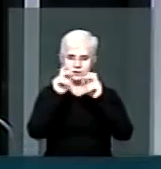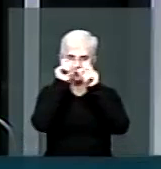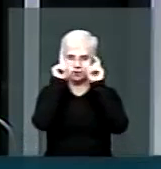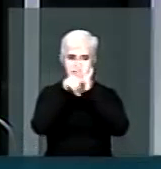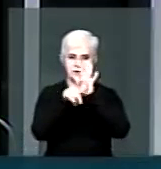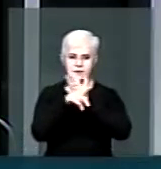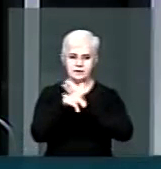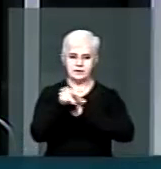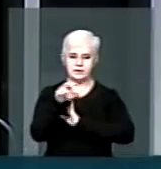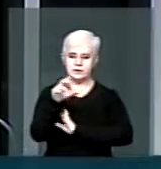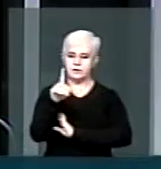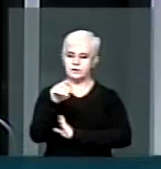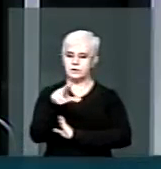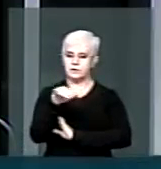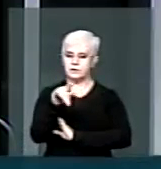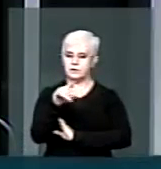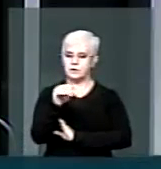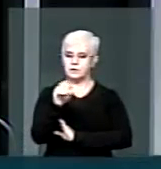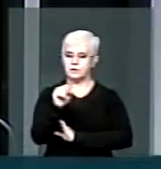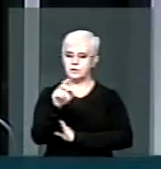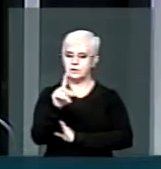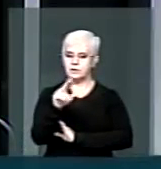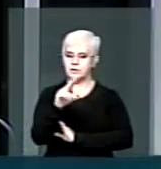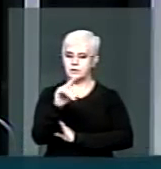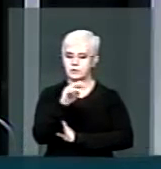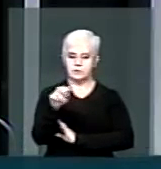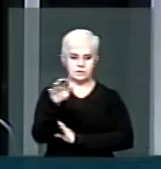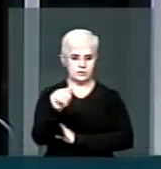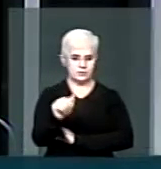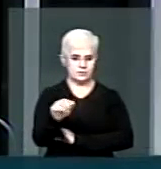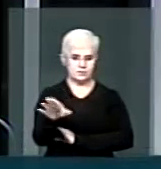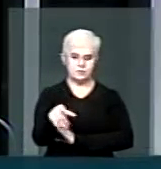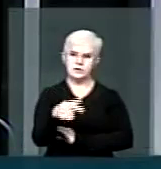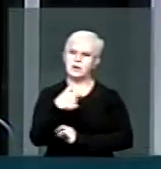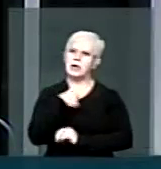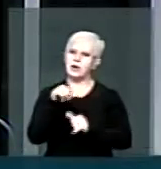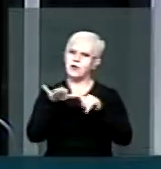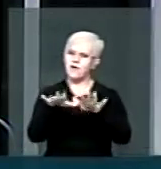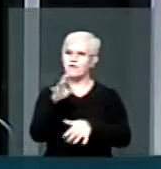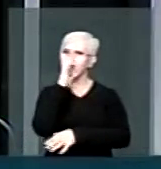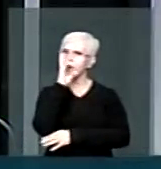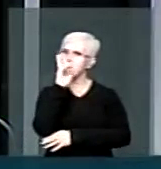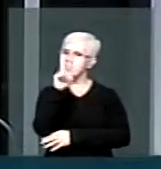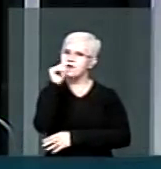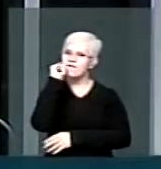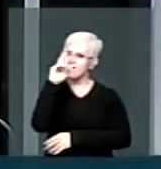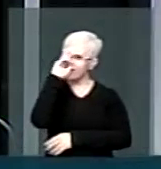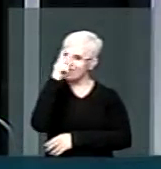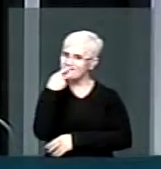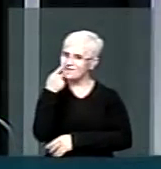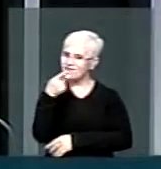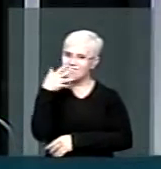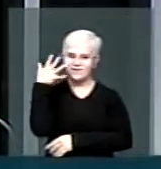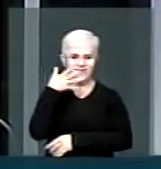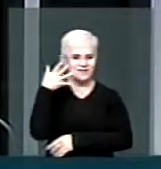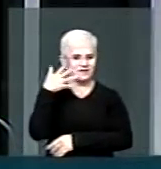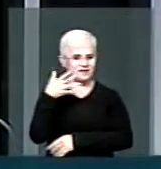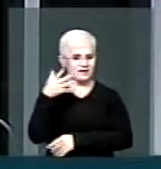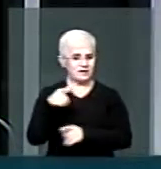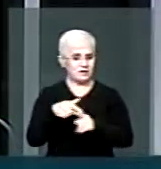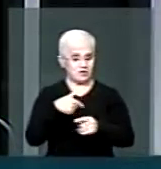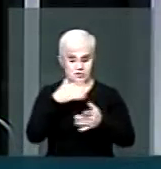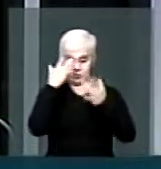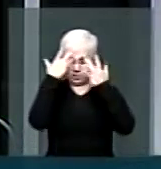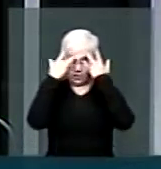Dutra. Deputado Rosane, obrigado pela parte. Fiquei para ouvir Vossa Excelência. Obrigada, deputado Domingos. Embora sem saber qual